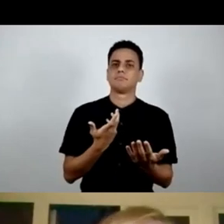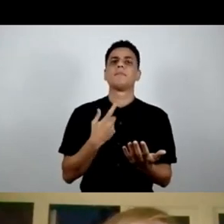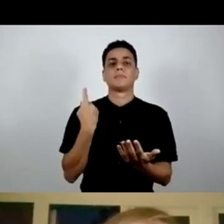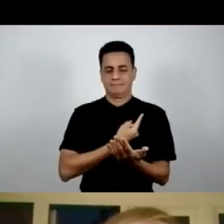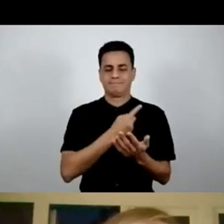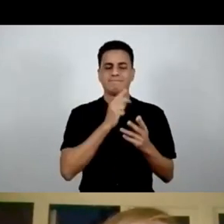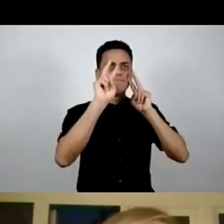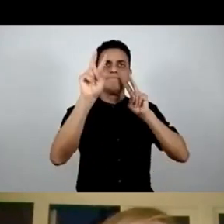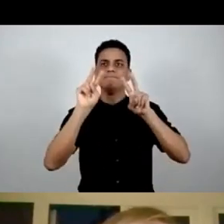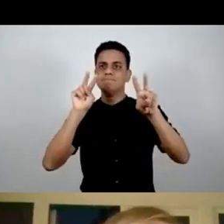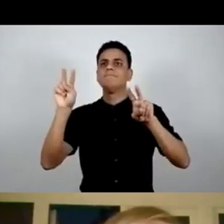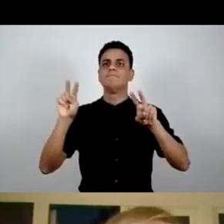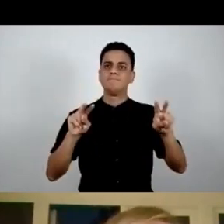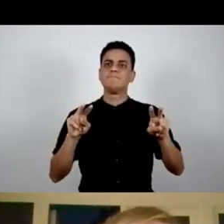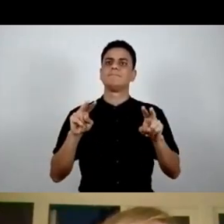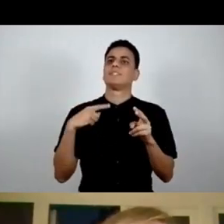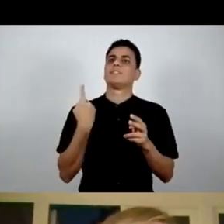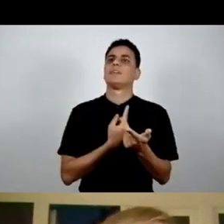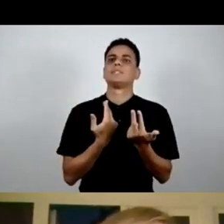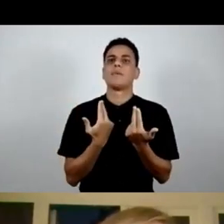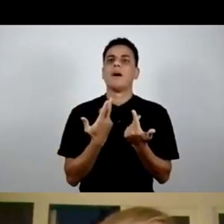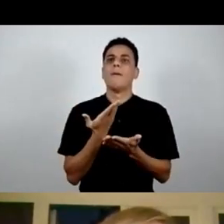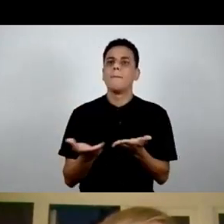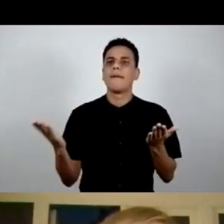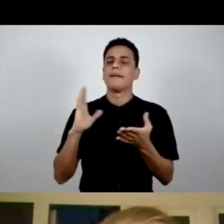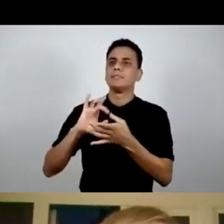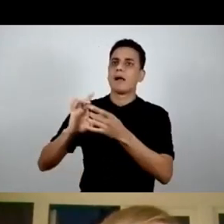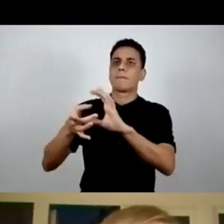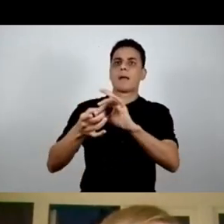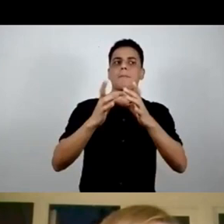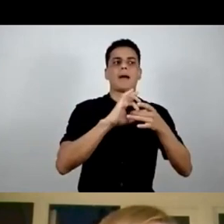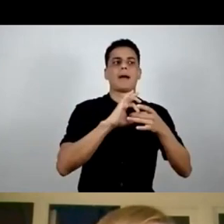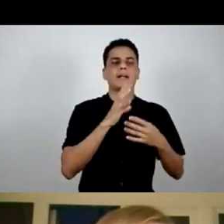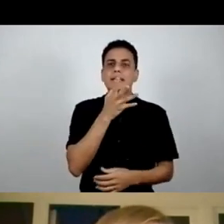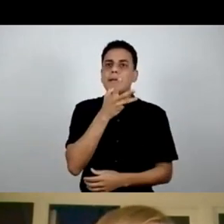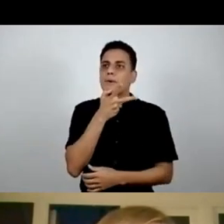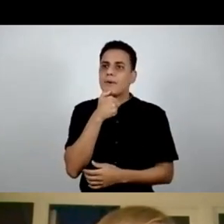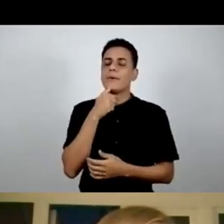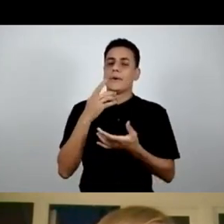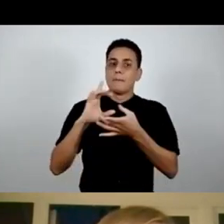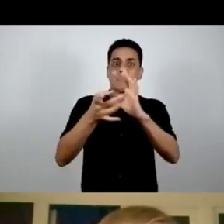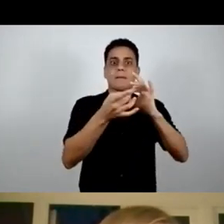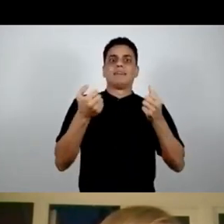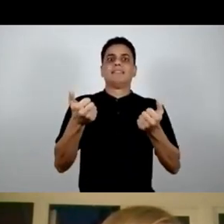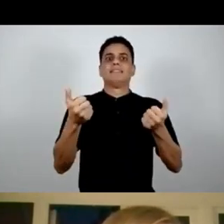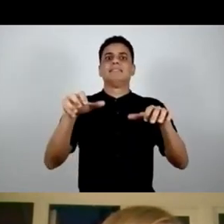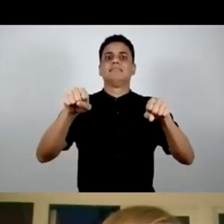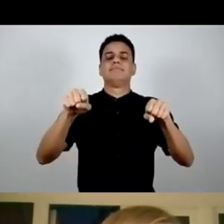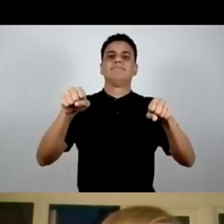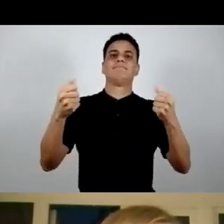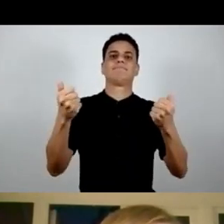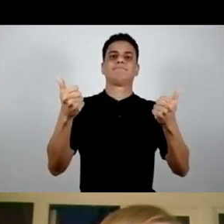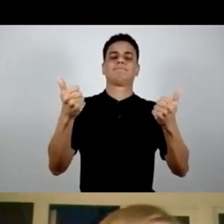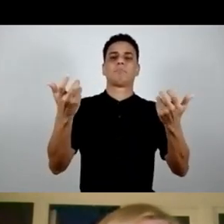gente vai perdendo essas conexões que demoraram tanto tempo para serem estabelecidas, né? E isso que me